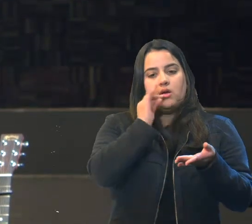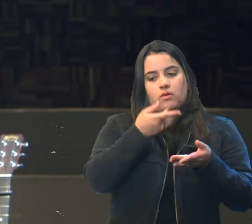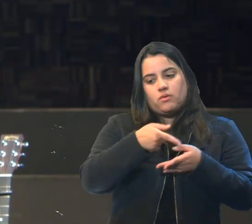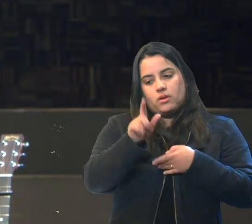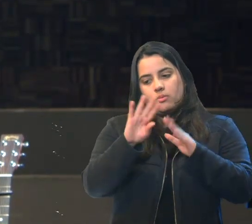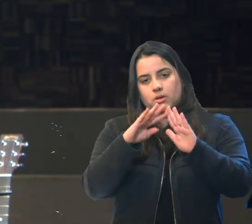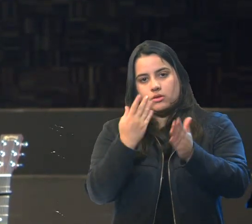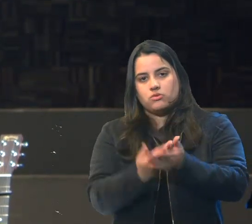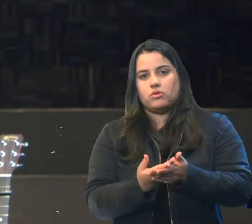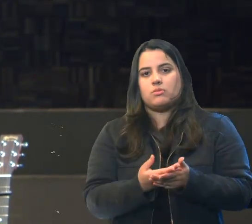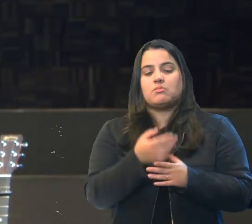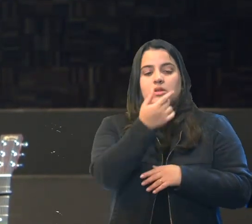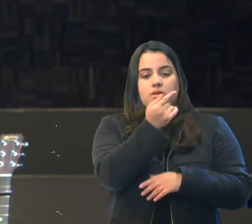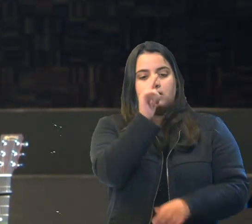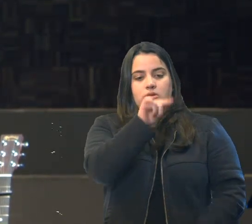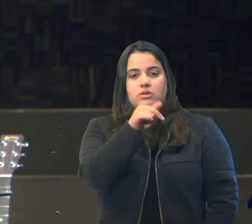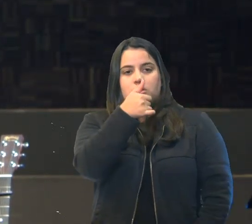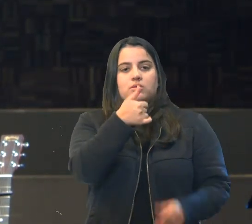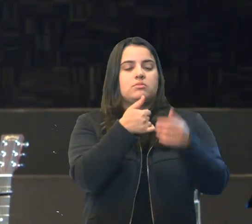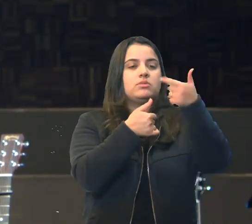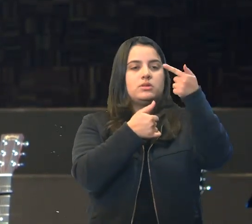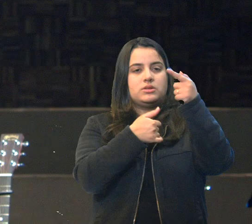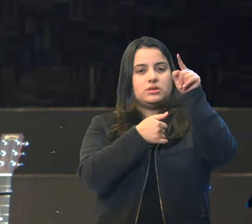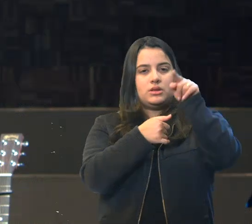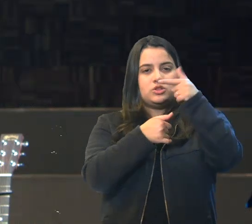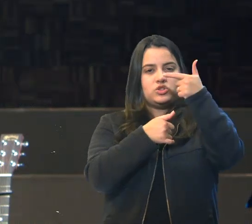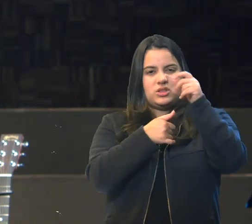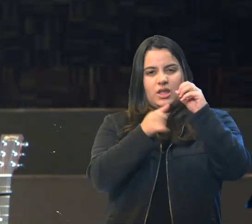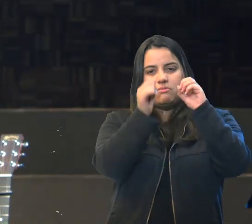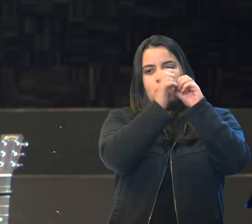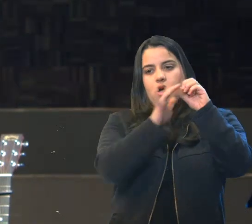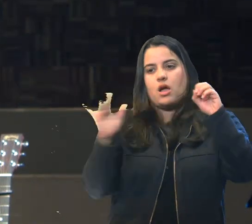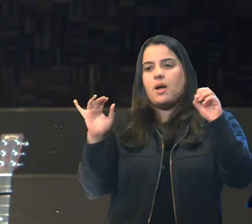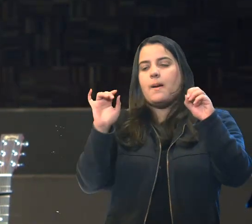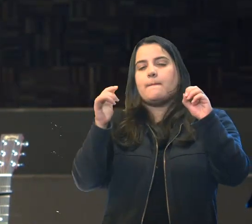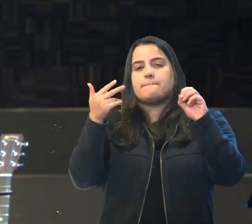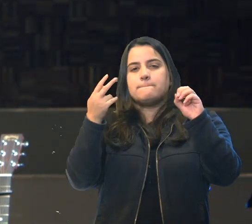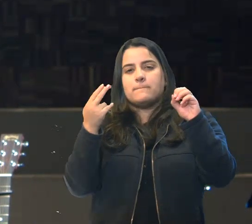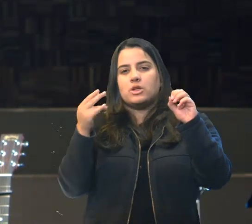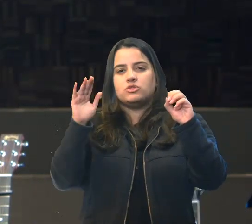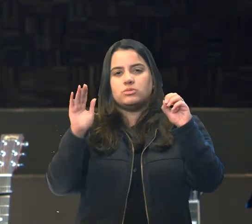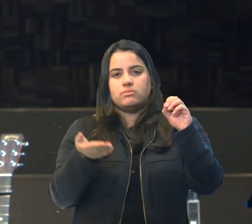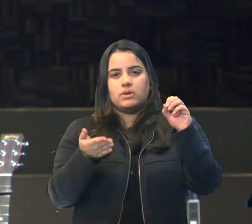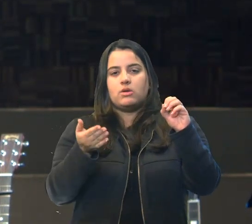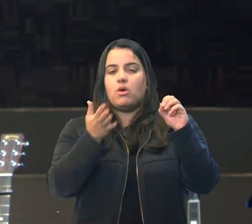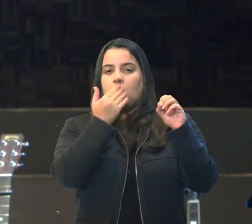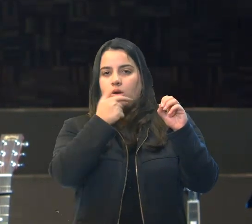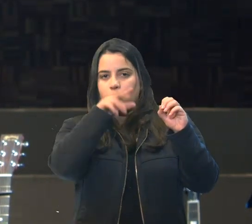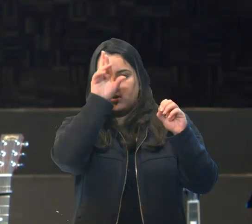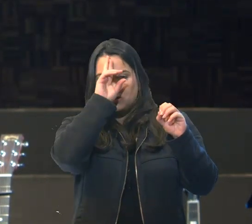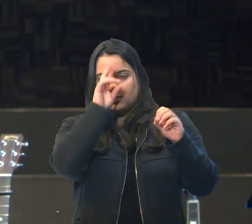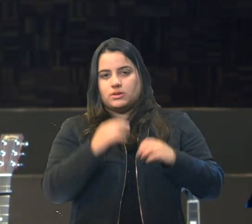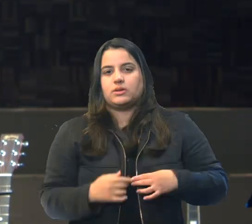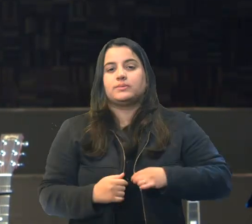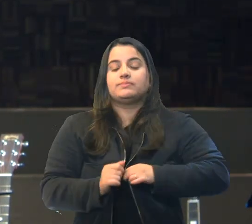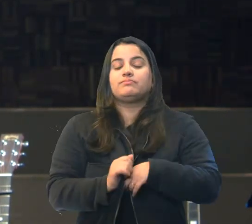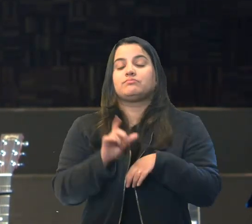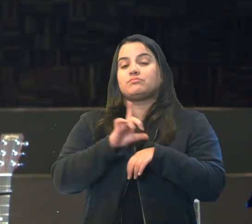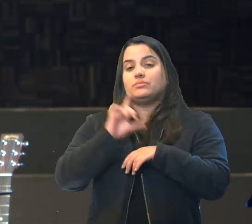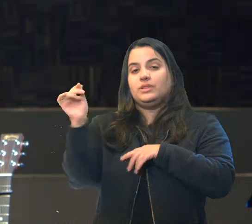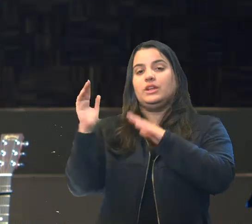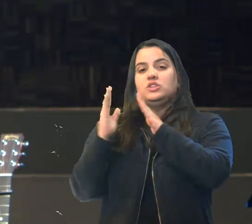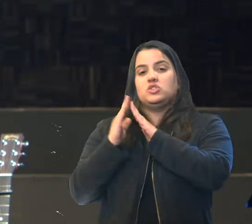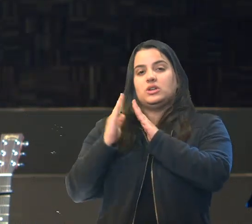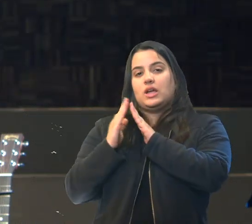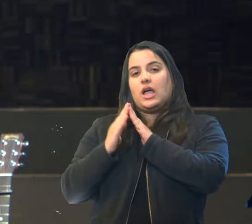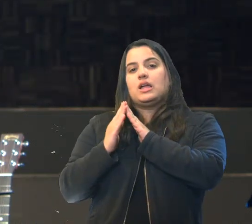escola. Das 7h10 a 12h30, escola. Ir para casa, almoçar, sair de casa. 2 horas, aula de matemática. 2h30,